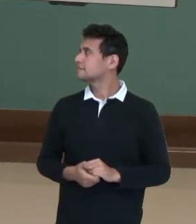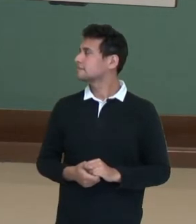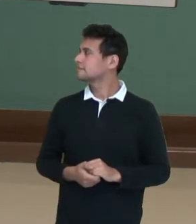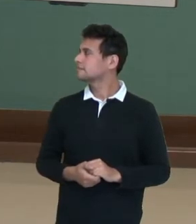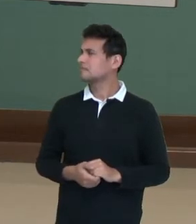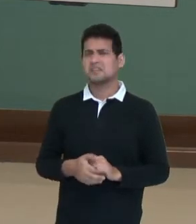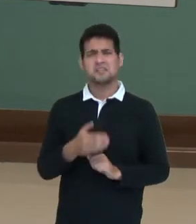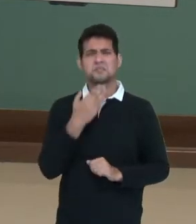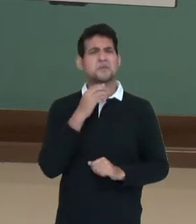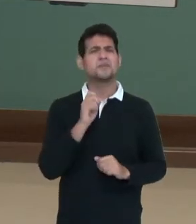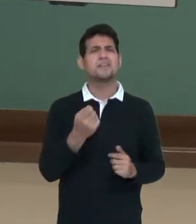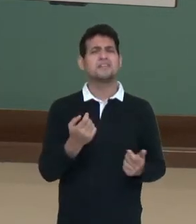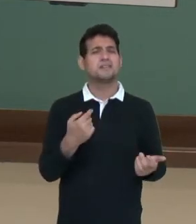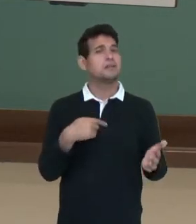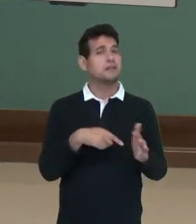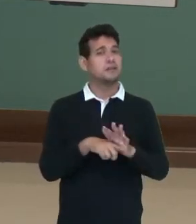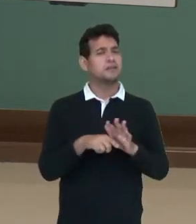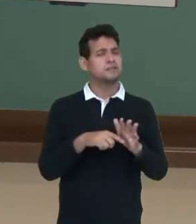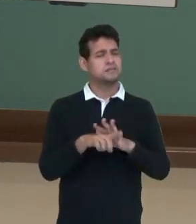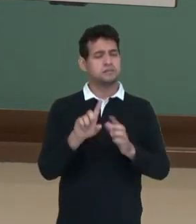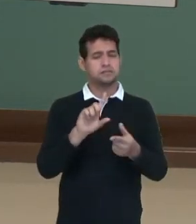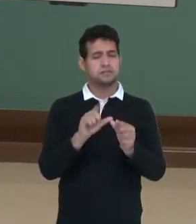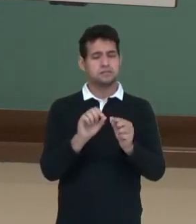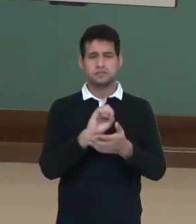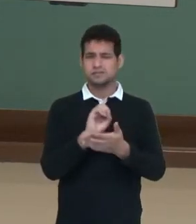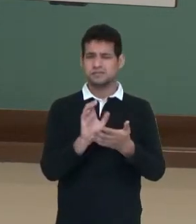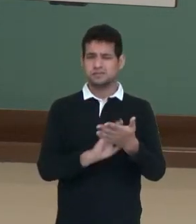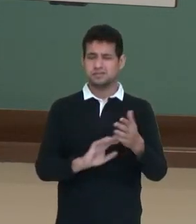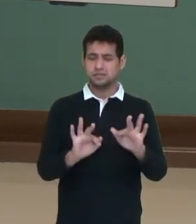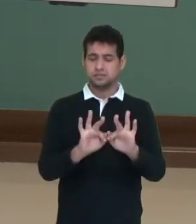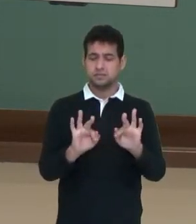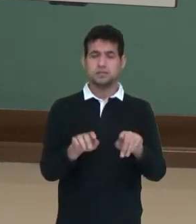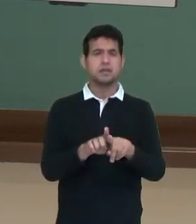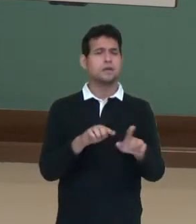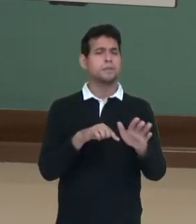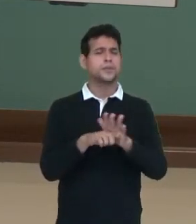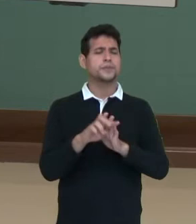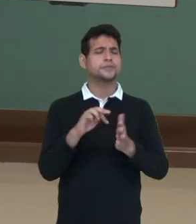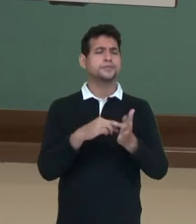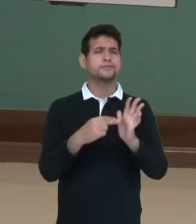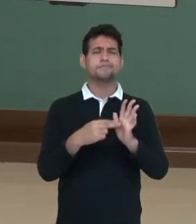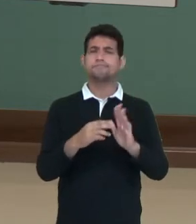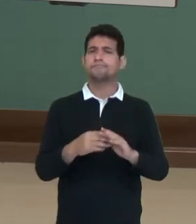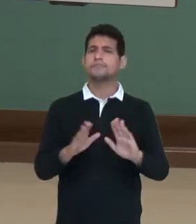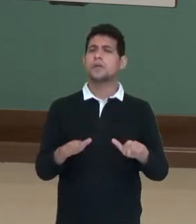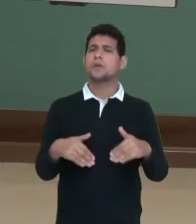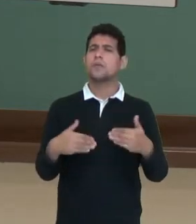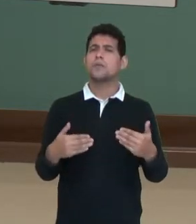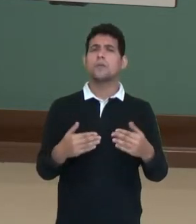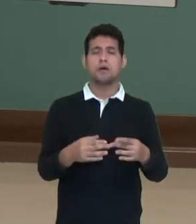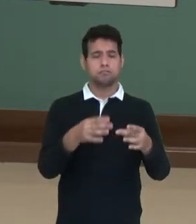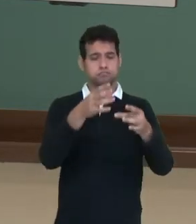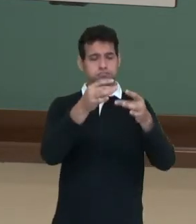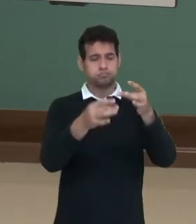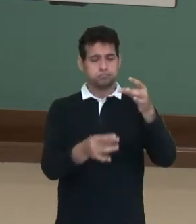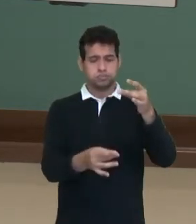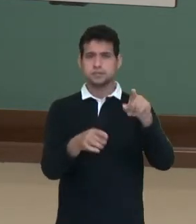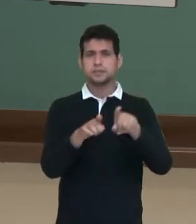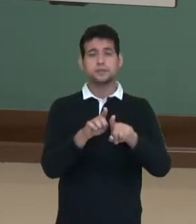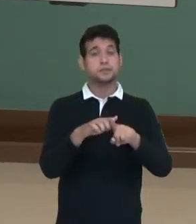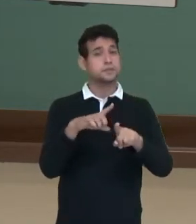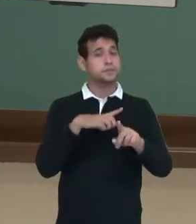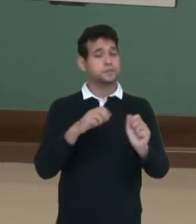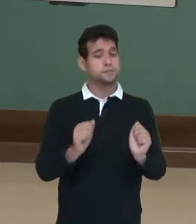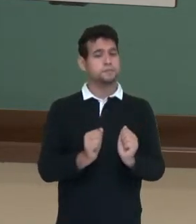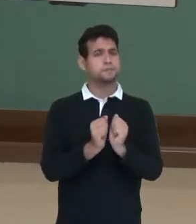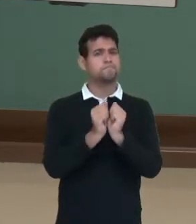né? É uma pergunta, uma questão bem curtinha, uma atividade bem curta. A pergunta é a seguinte: quais são os elementos que